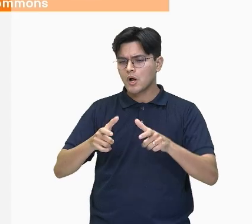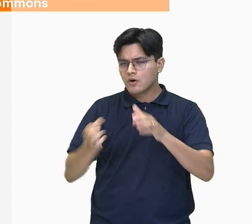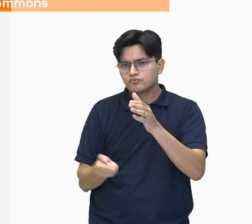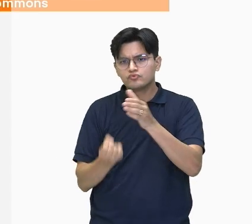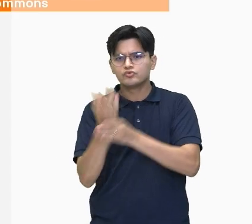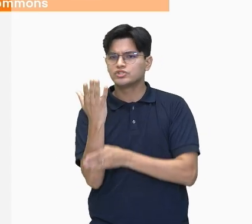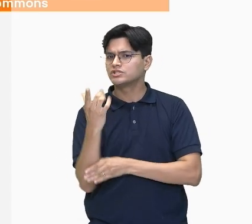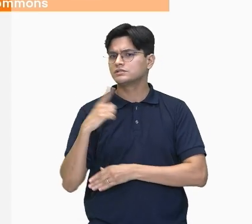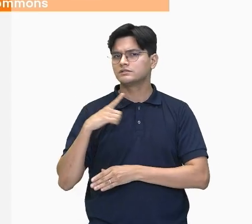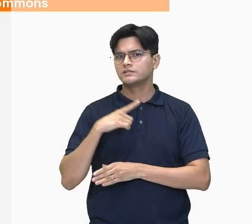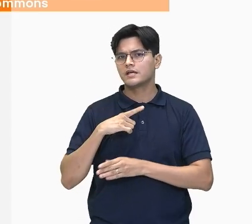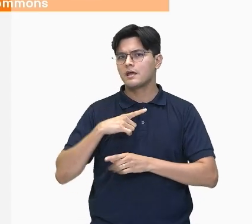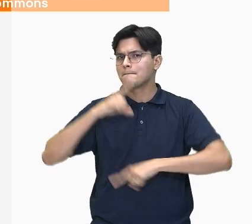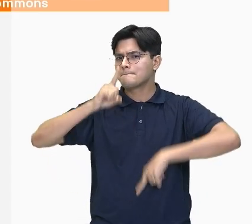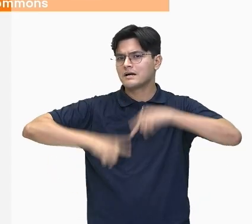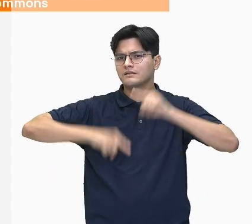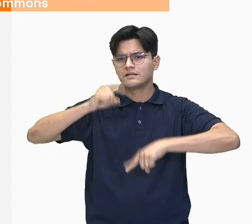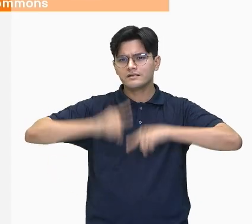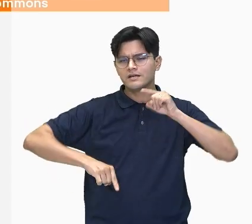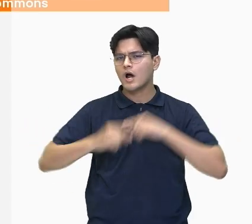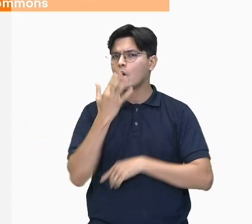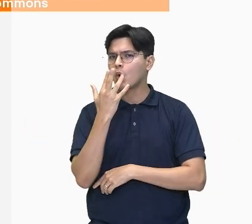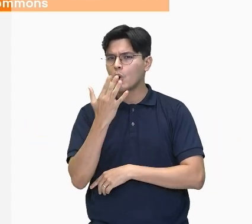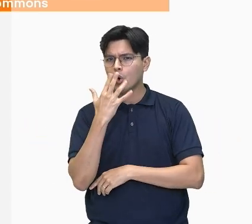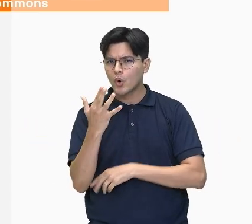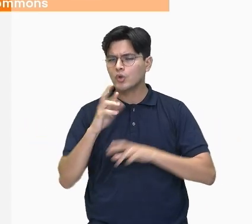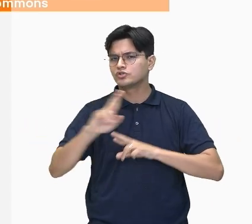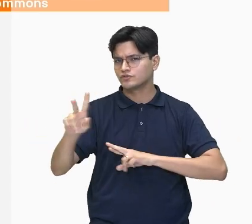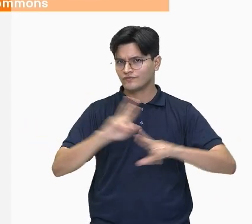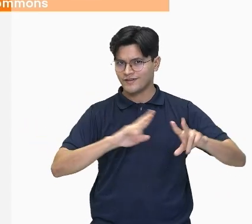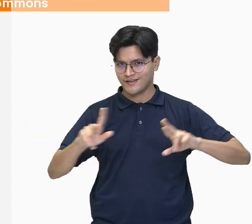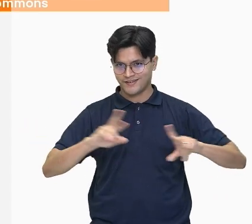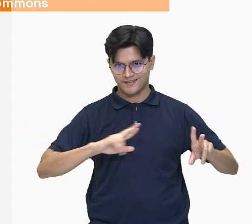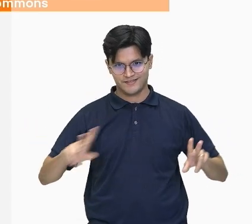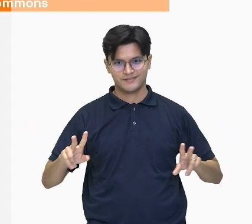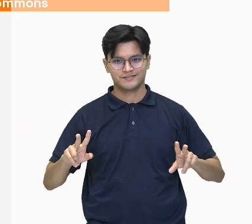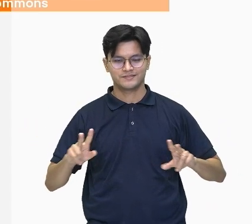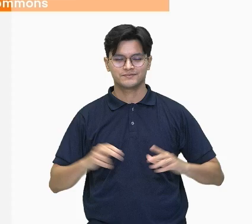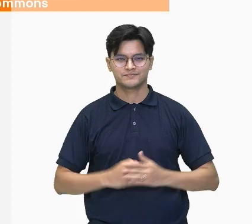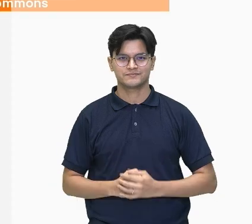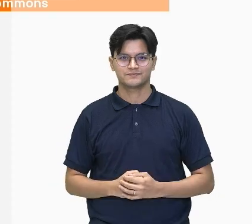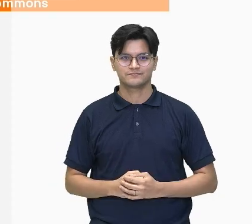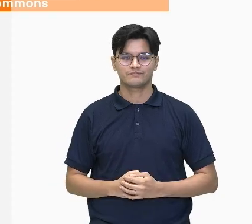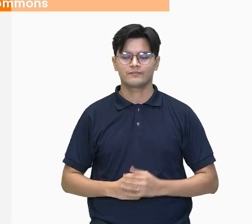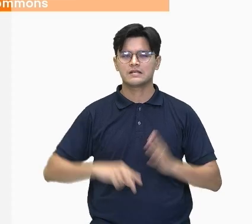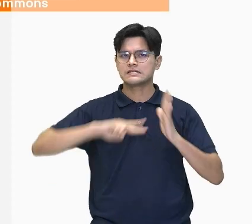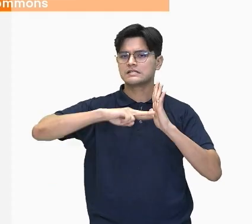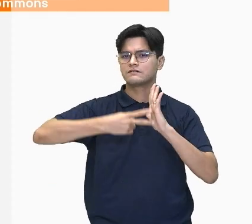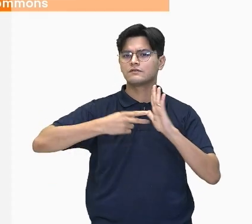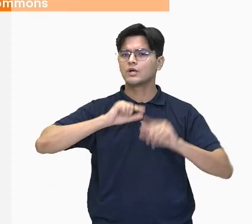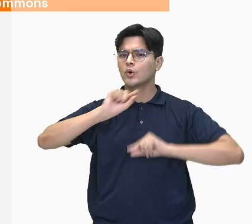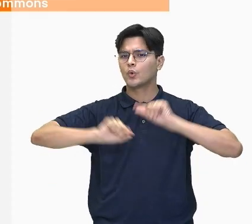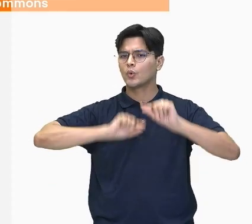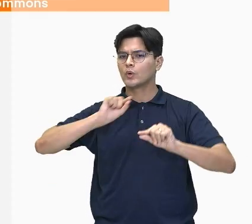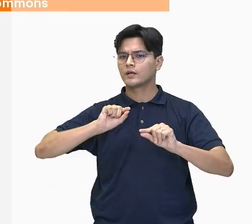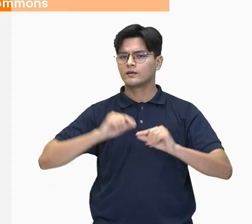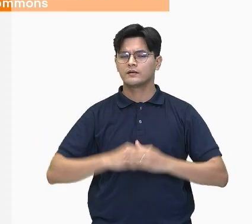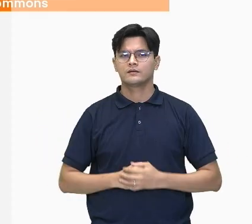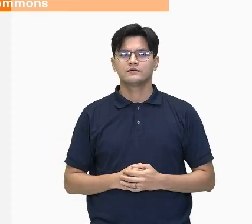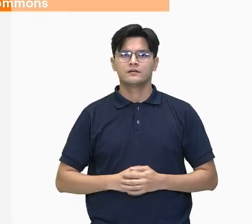apresentando diferentes propriedades físico-químicas. Ou seja, nós vamos ter aí